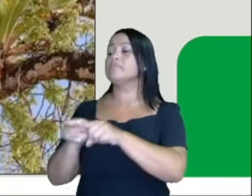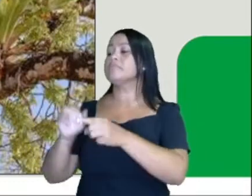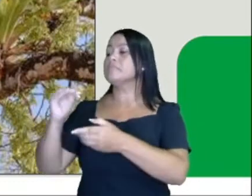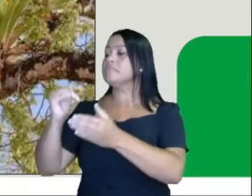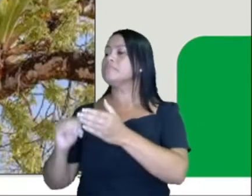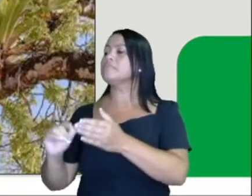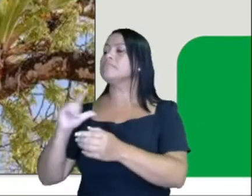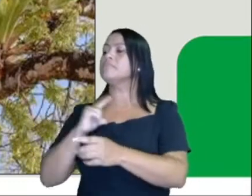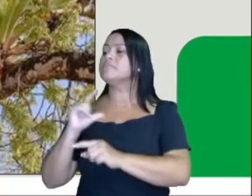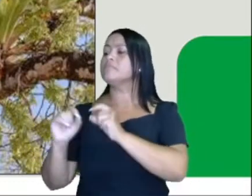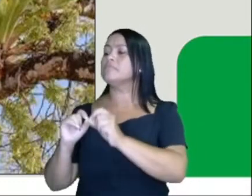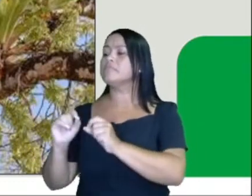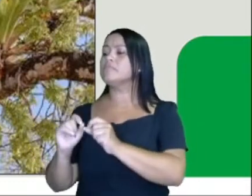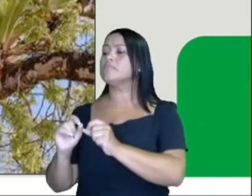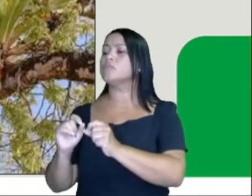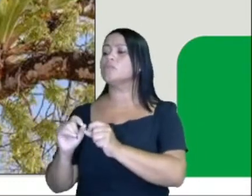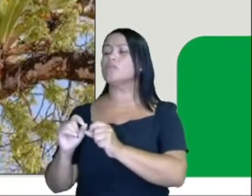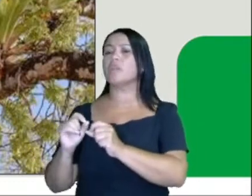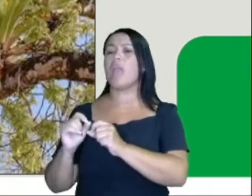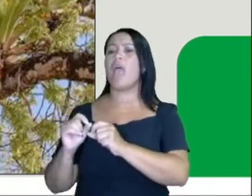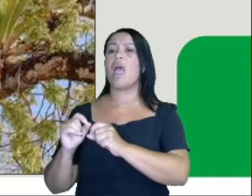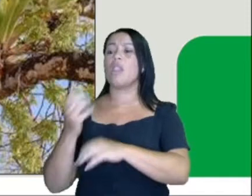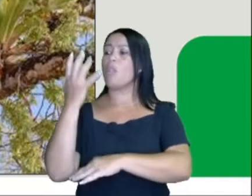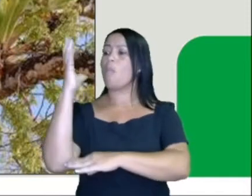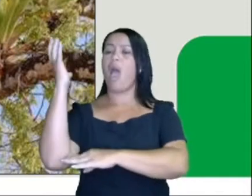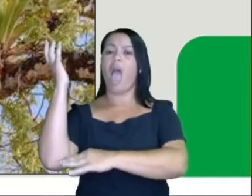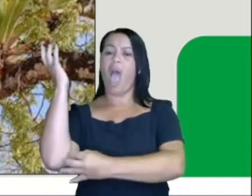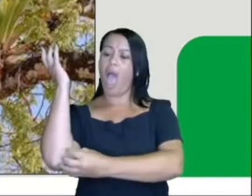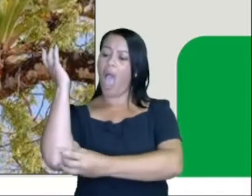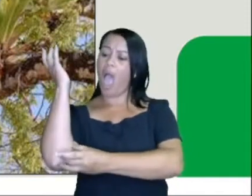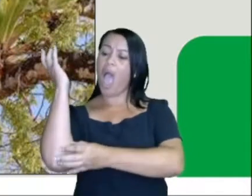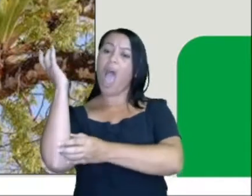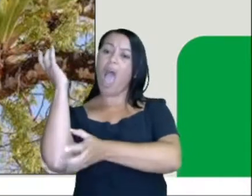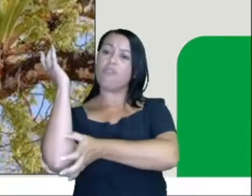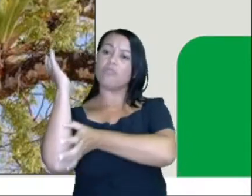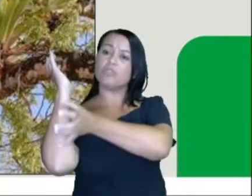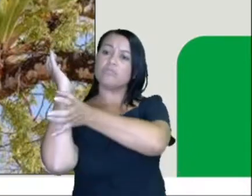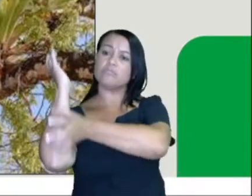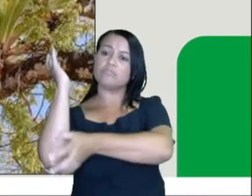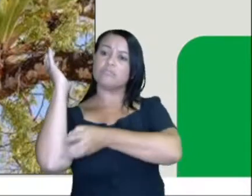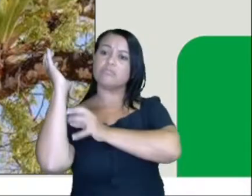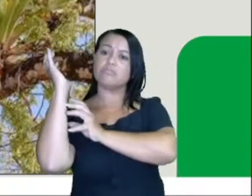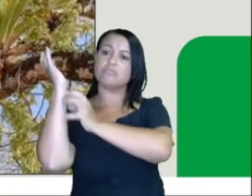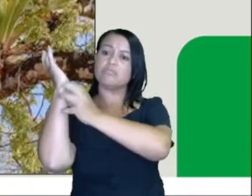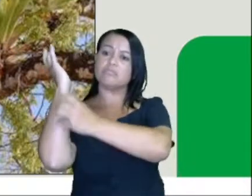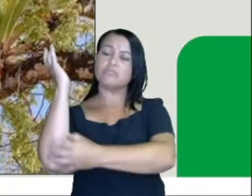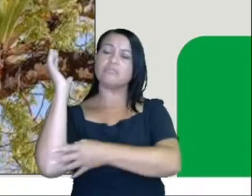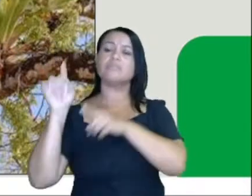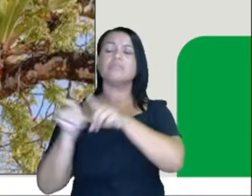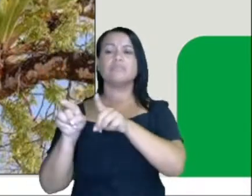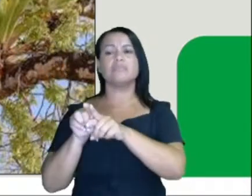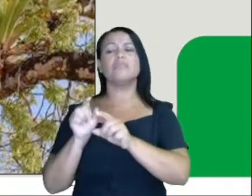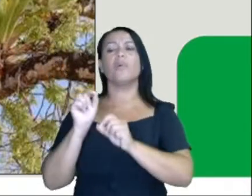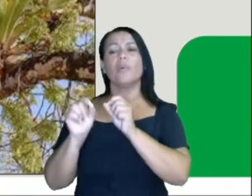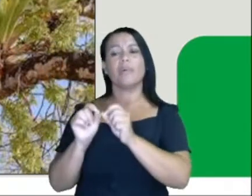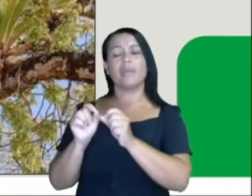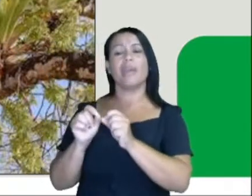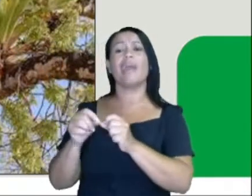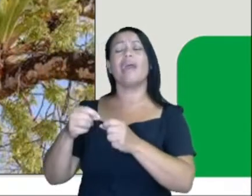bromélias numa árvore disputando um espaço de luz. Então essa é uma competição